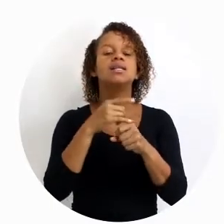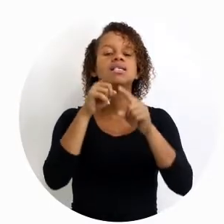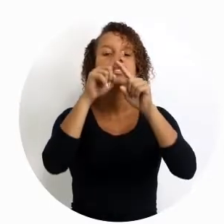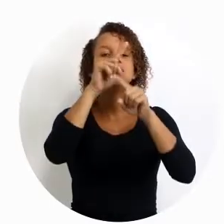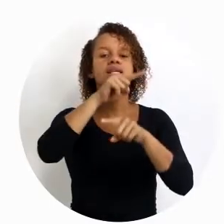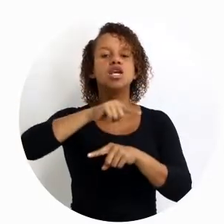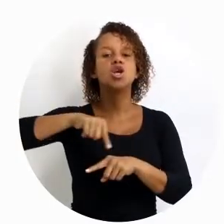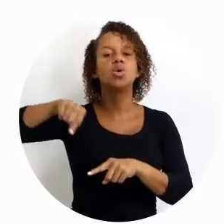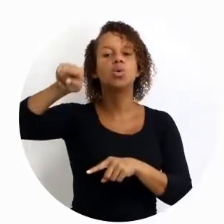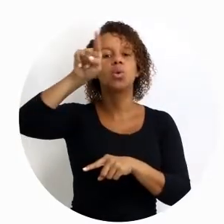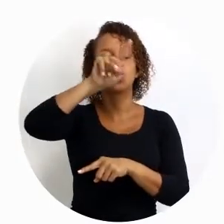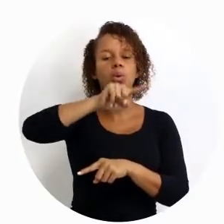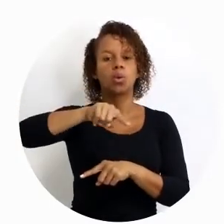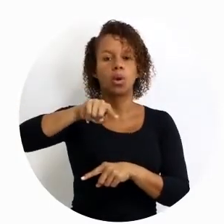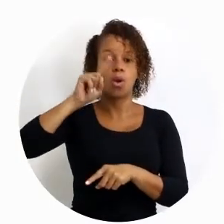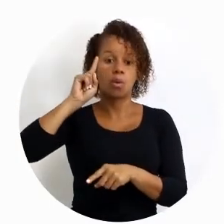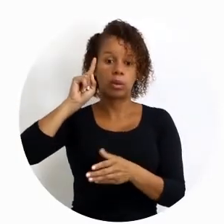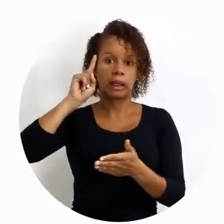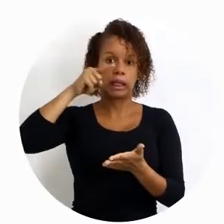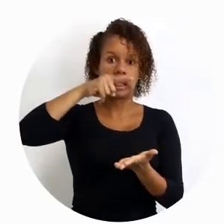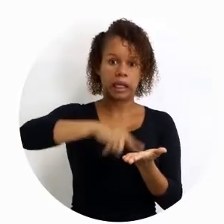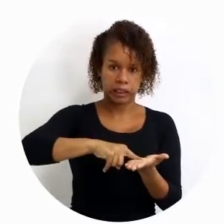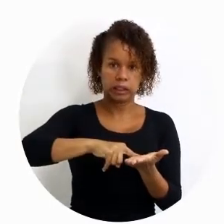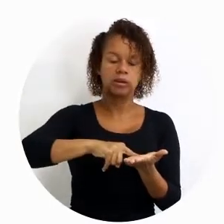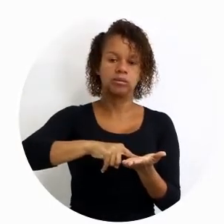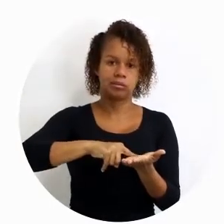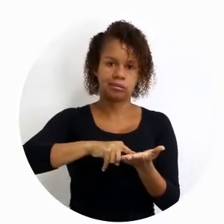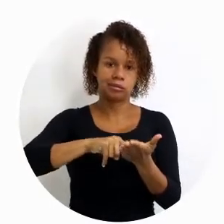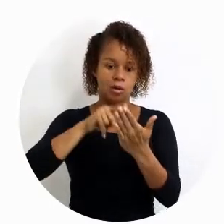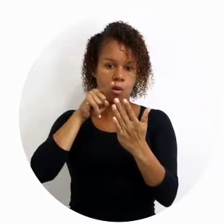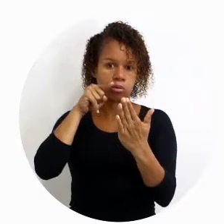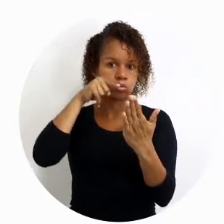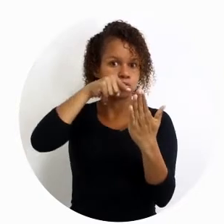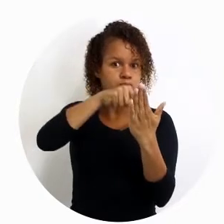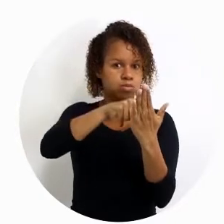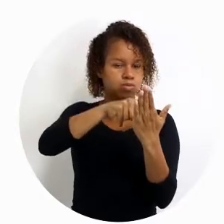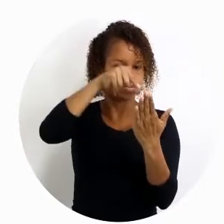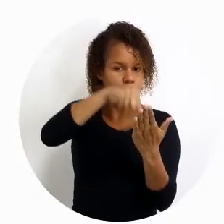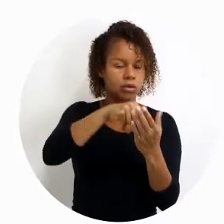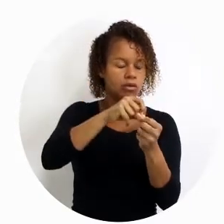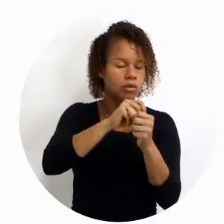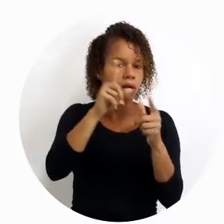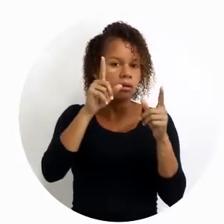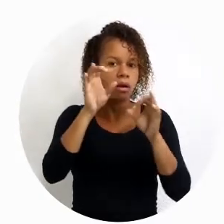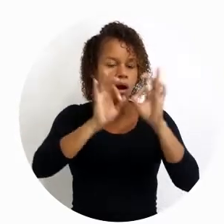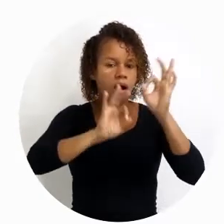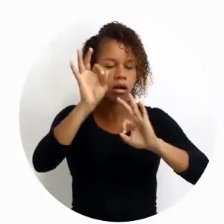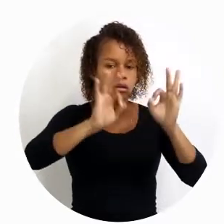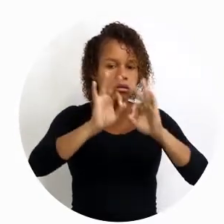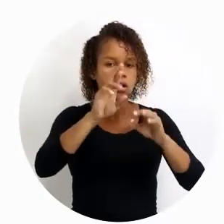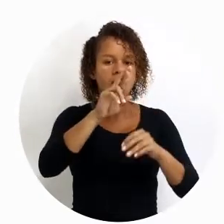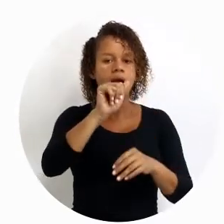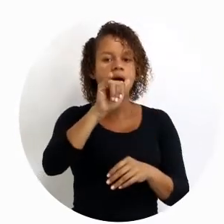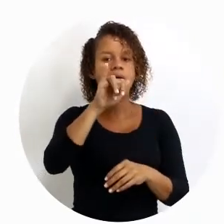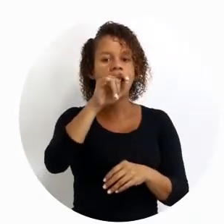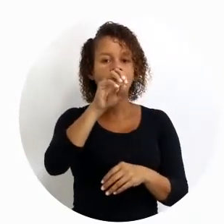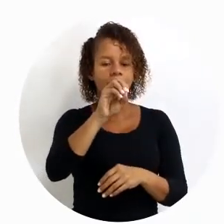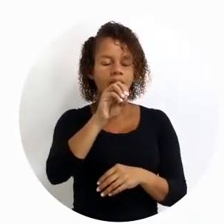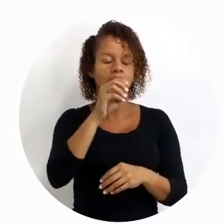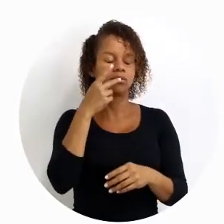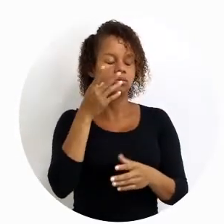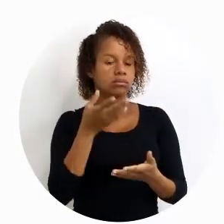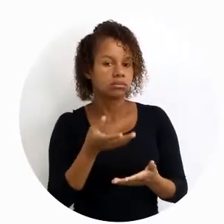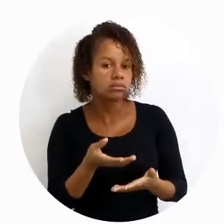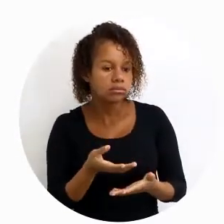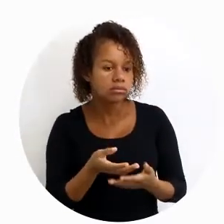ferramenta círculo. Eu clico no ponto central e vou definir o raio de 1, Enter.